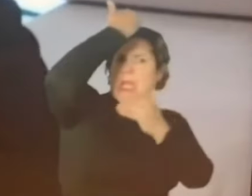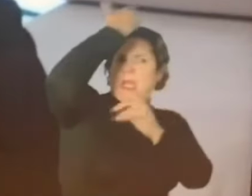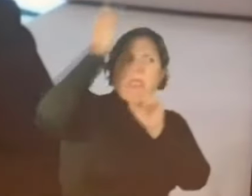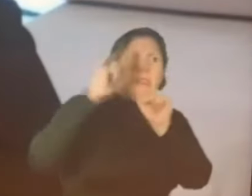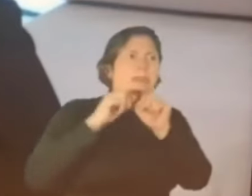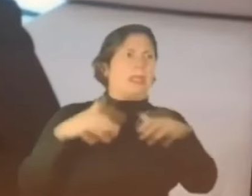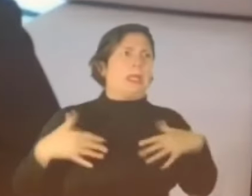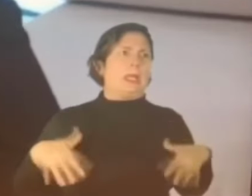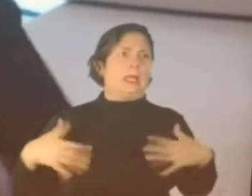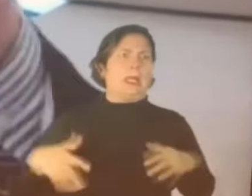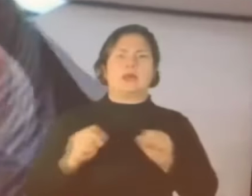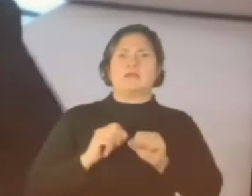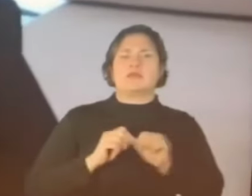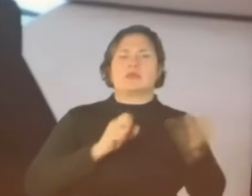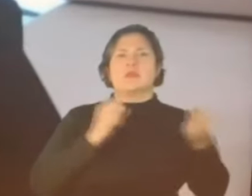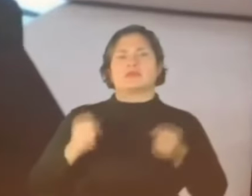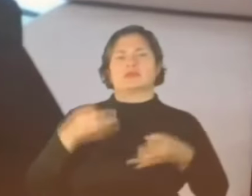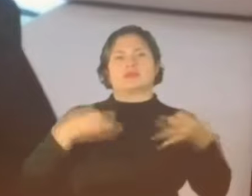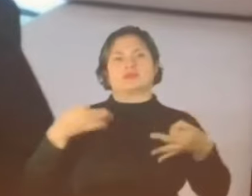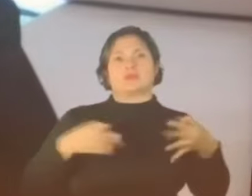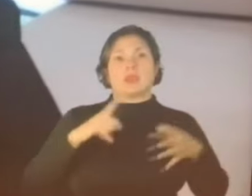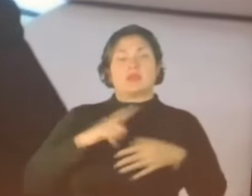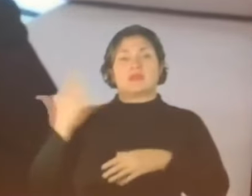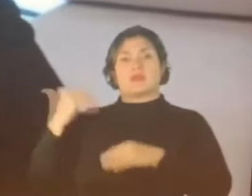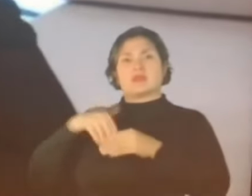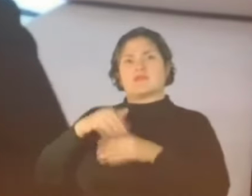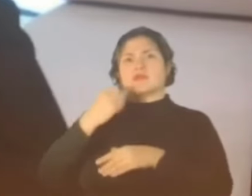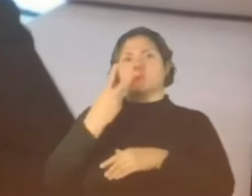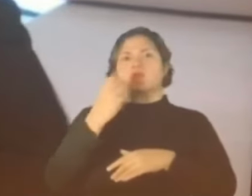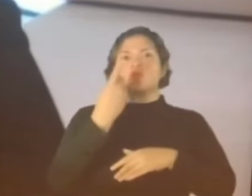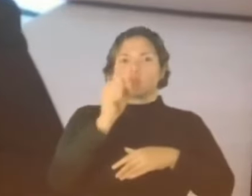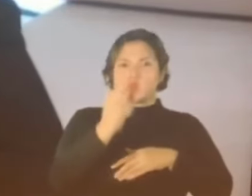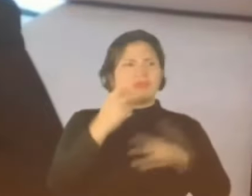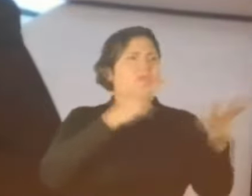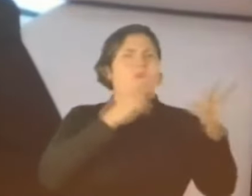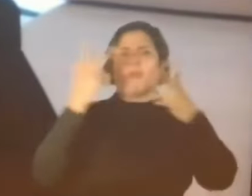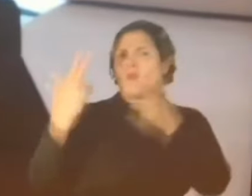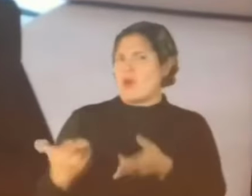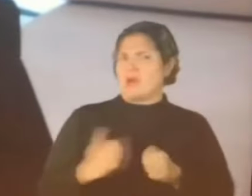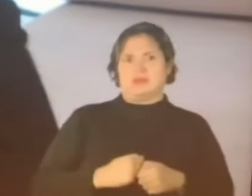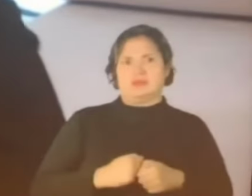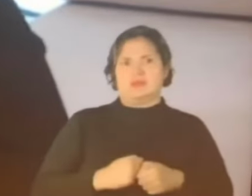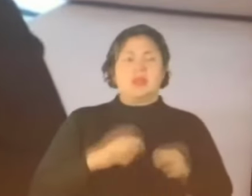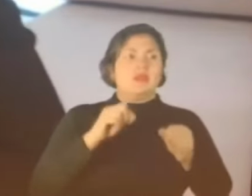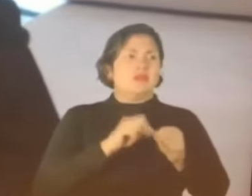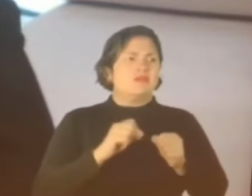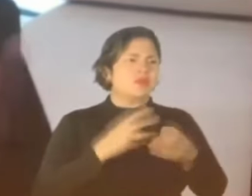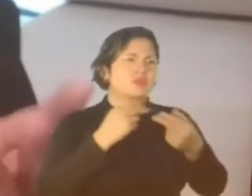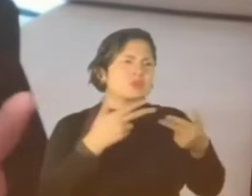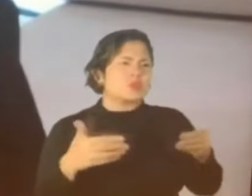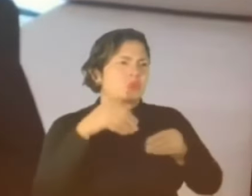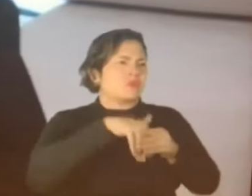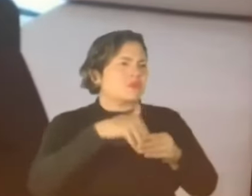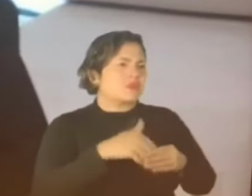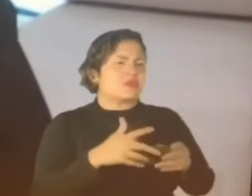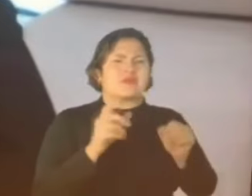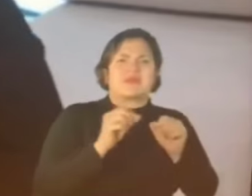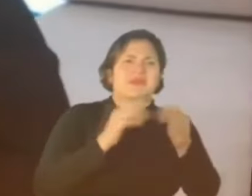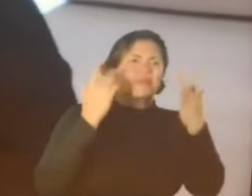poder judiciário. Na eleição de 2018, o fenômeno se repete. Ações eleitorais sem causas de PD